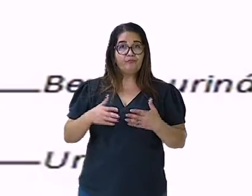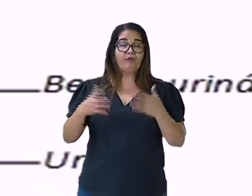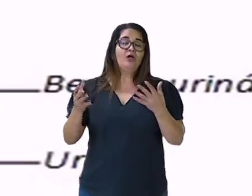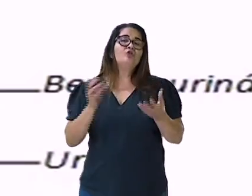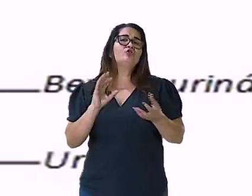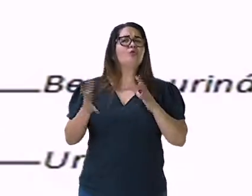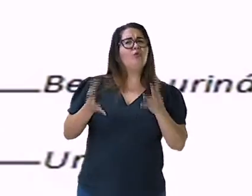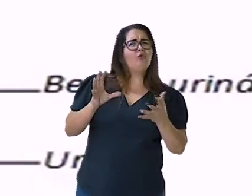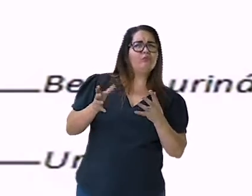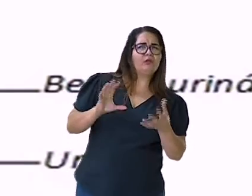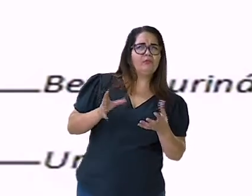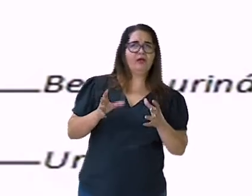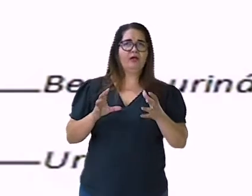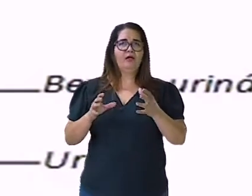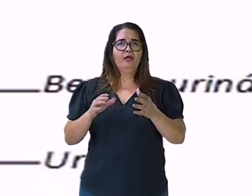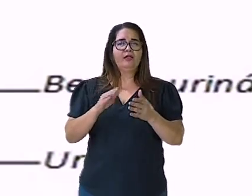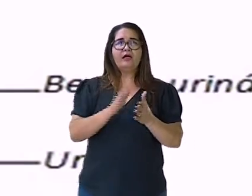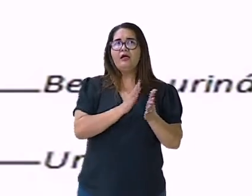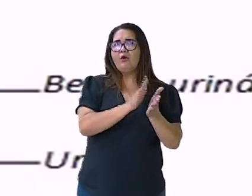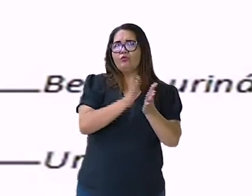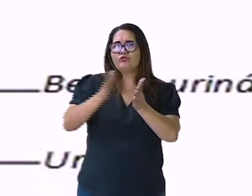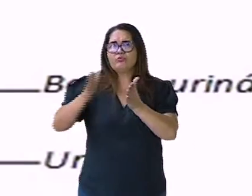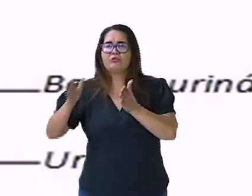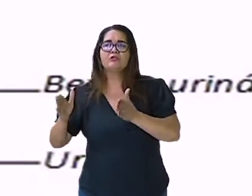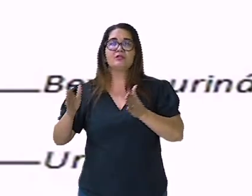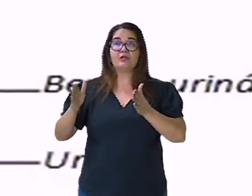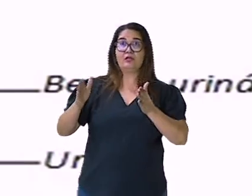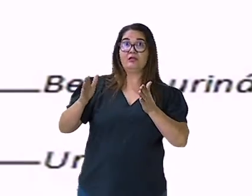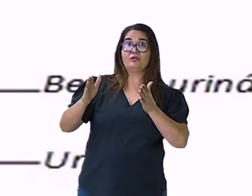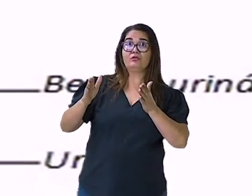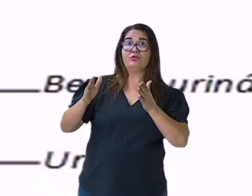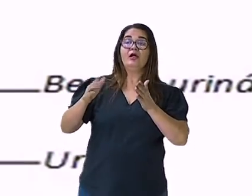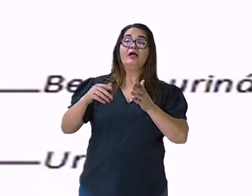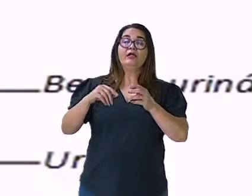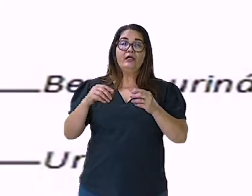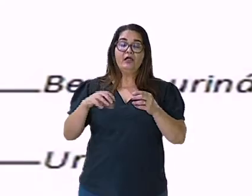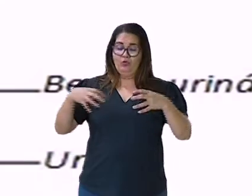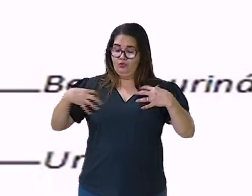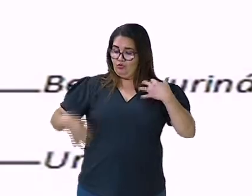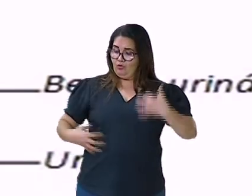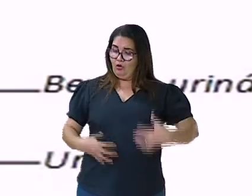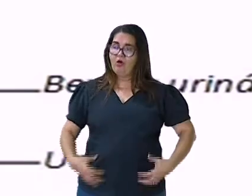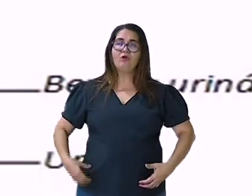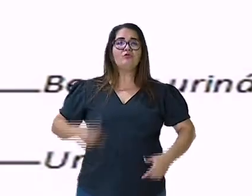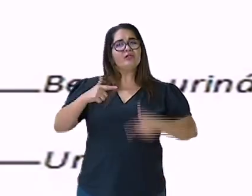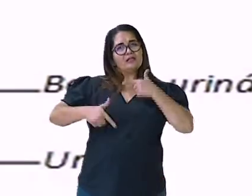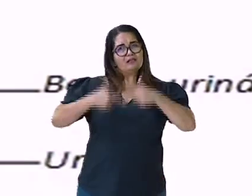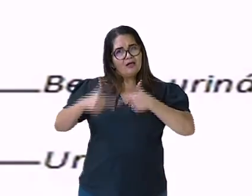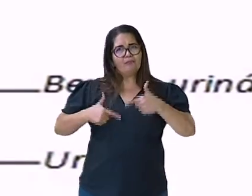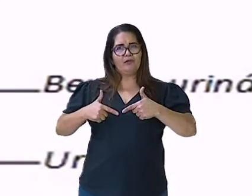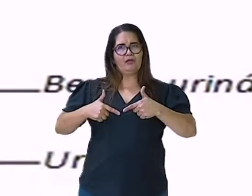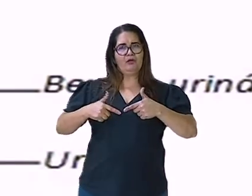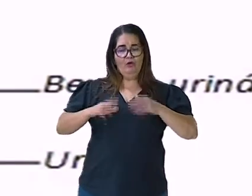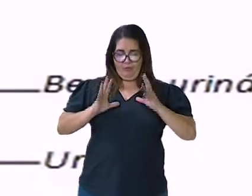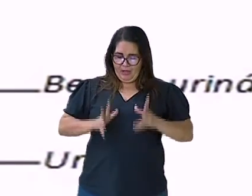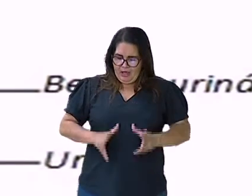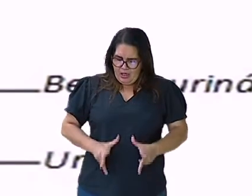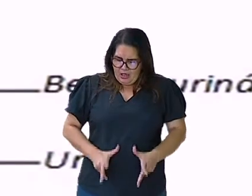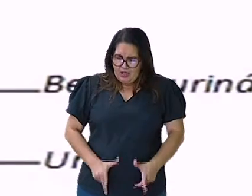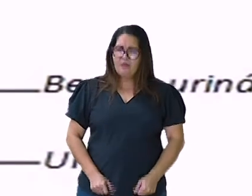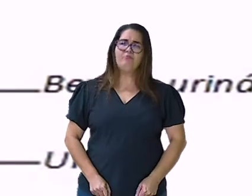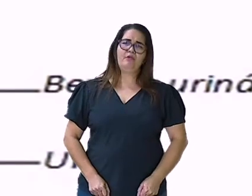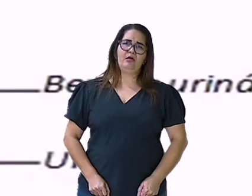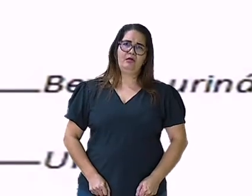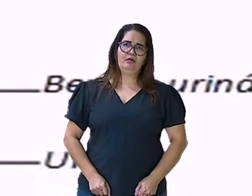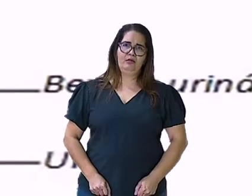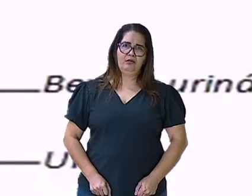são alguns processos mecânicos, mas que vão auxiliar muito nesse processo de limpeza e filtragem do